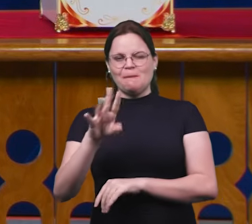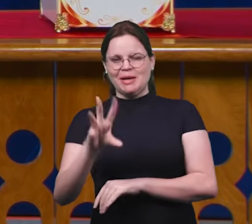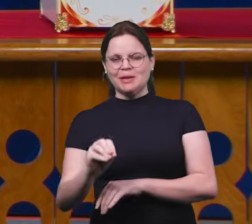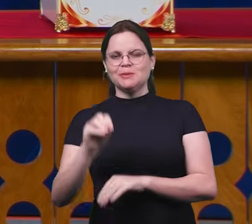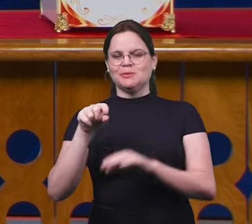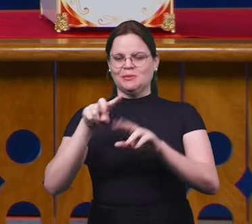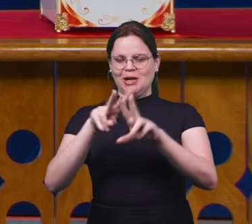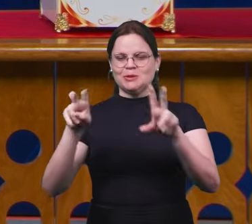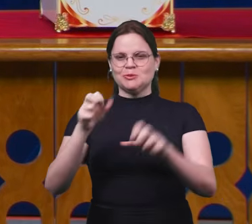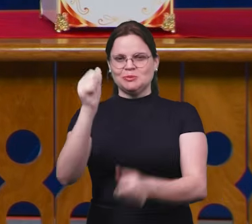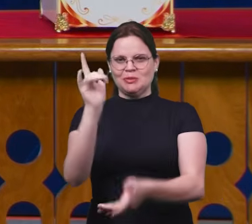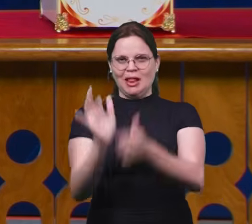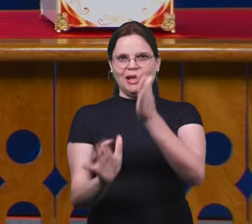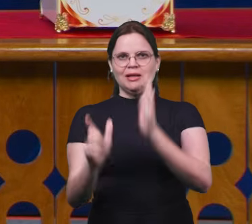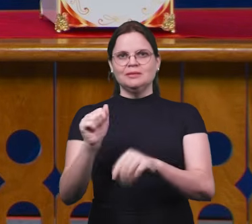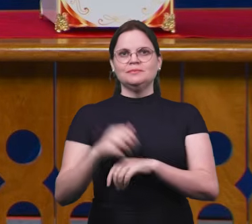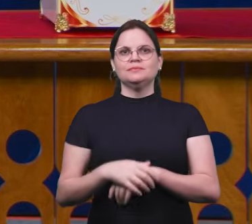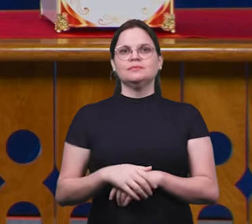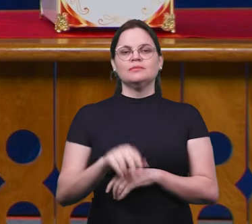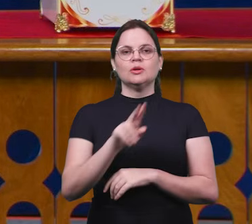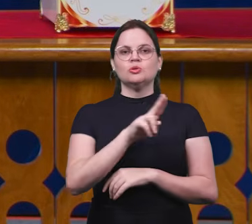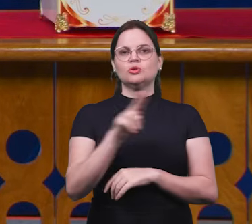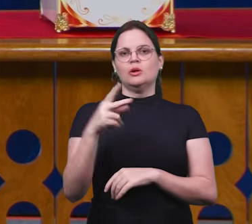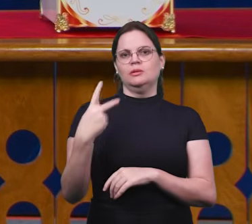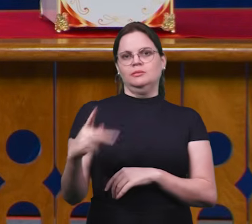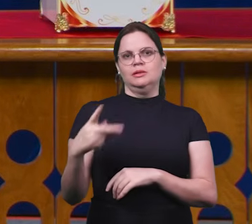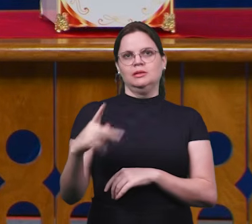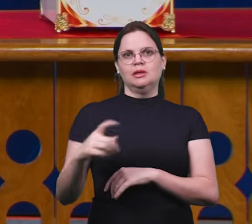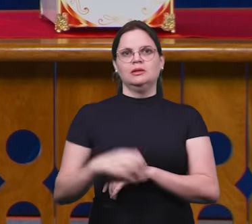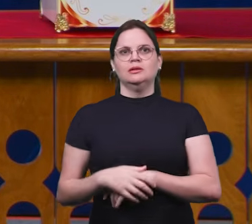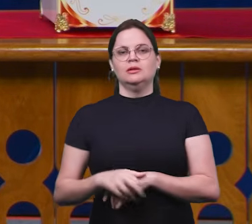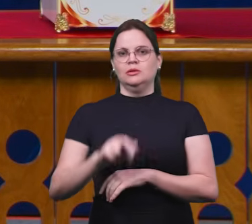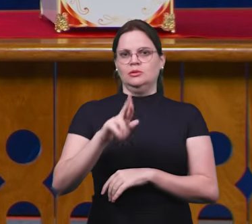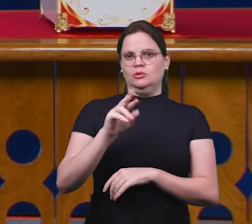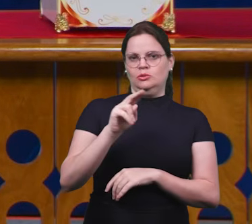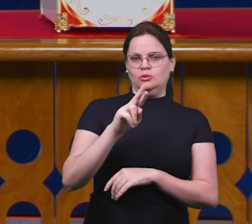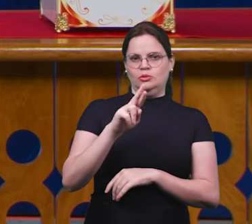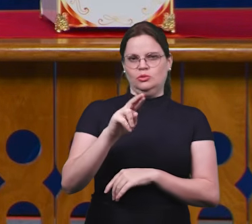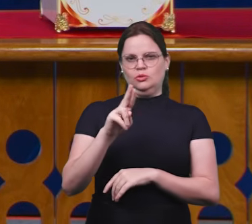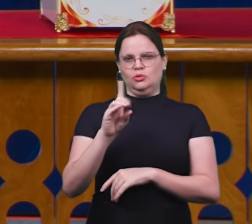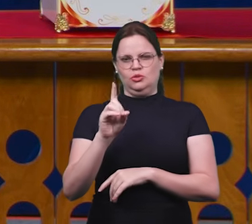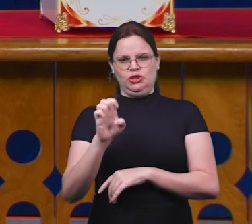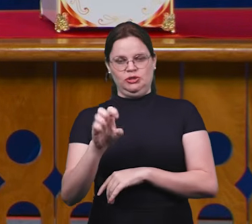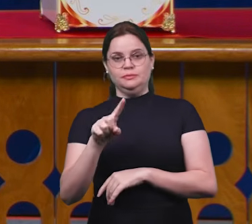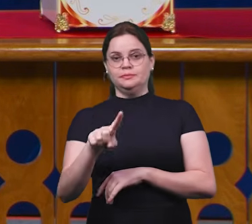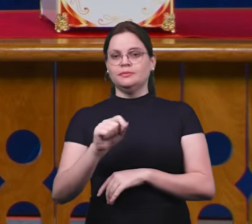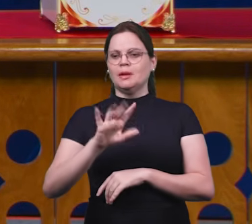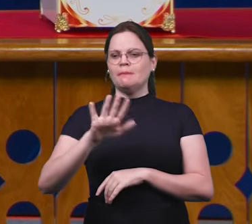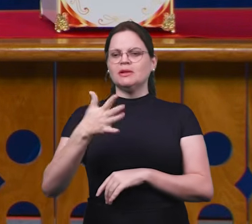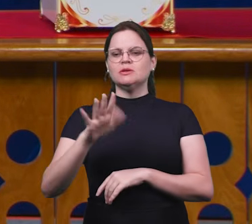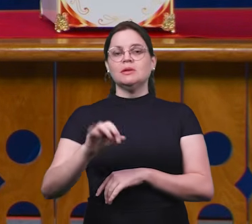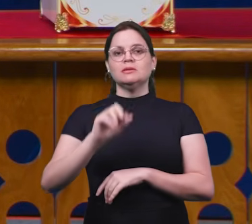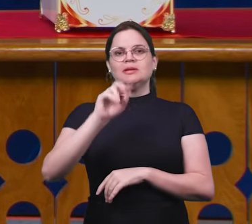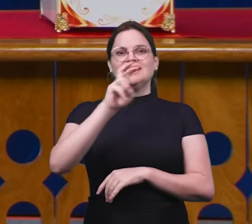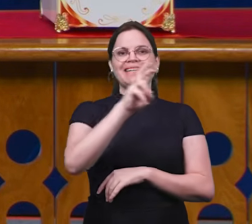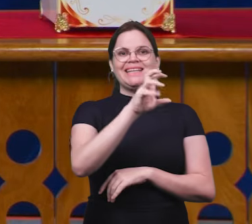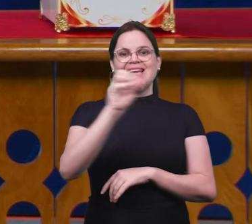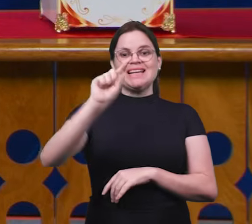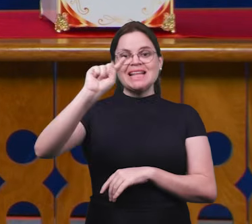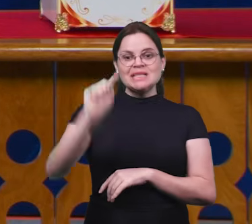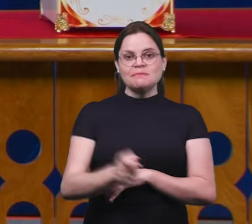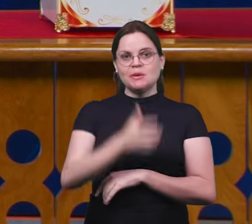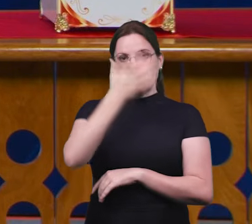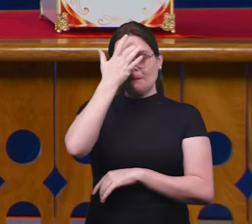de Filadélfia, e o nome desse homem foi Moody. E calcula-se que mais de 500 mil vidas